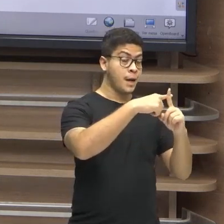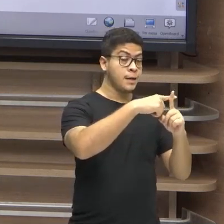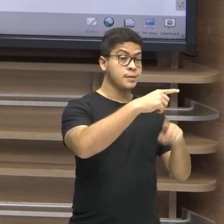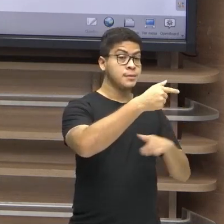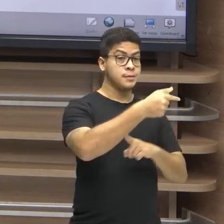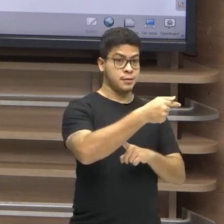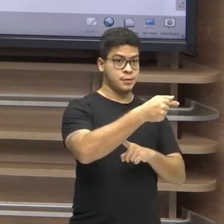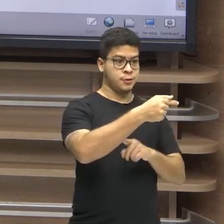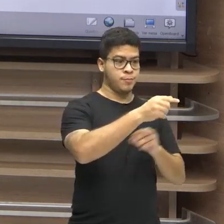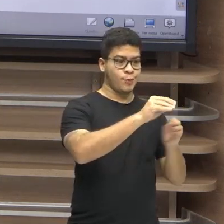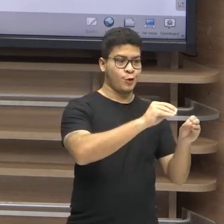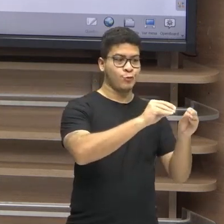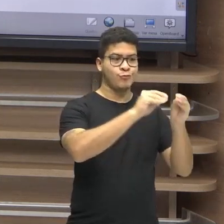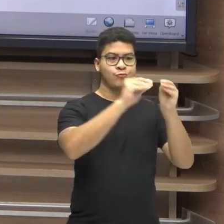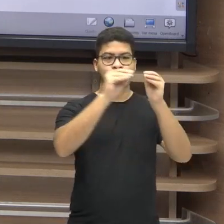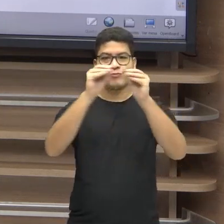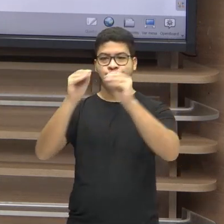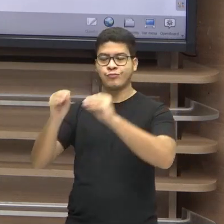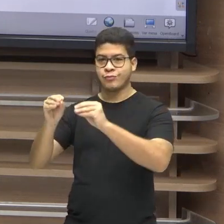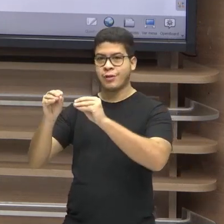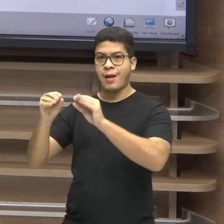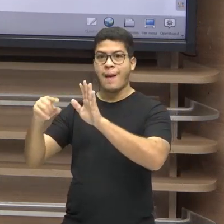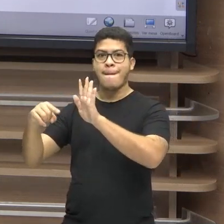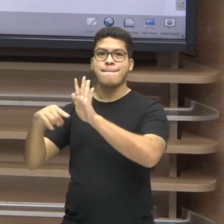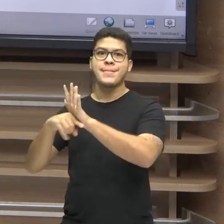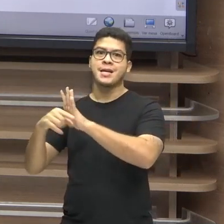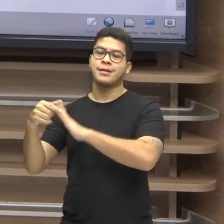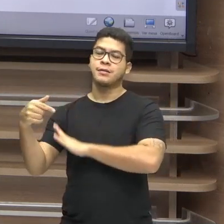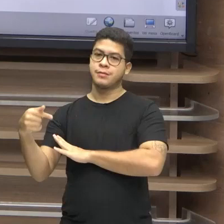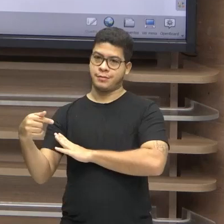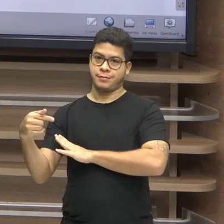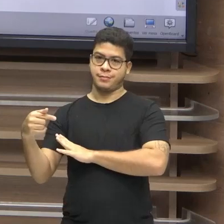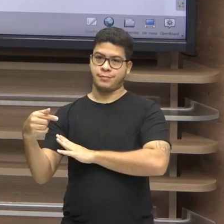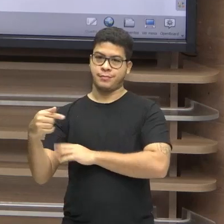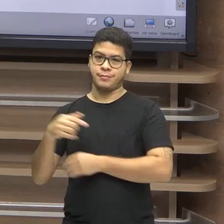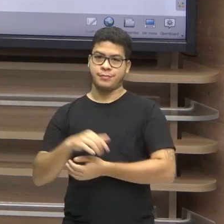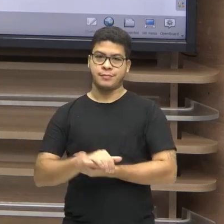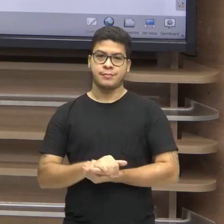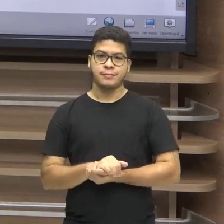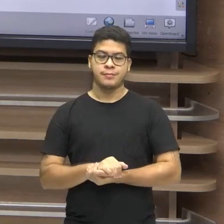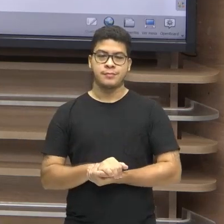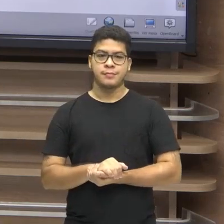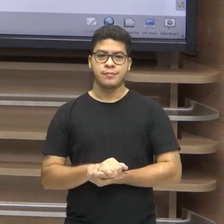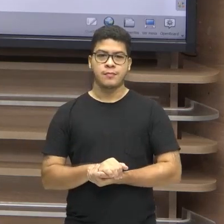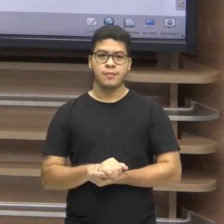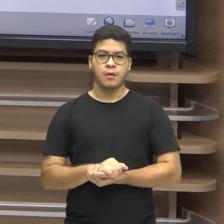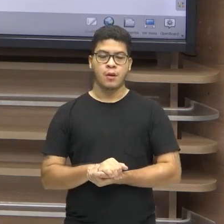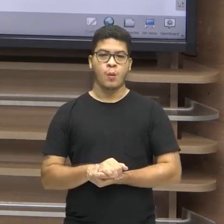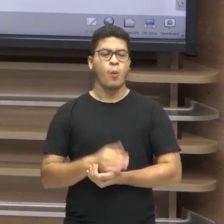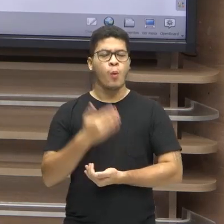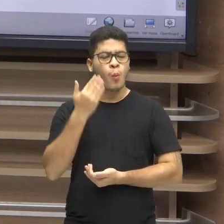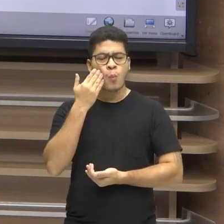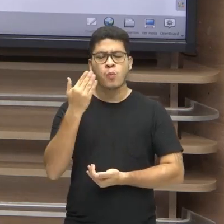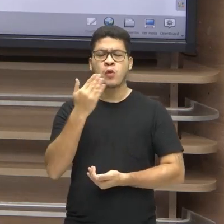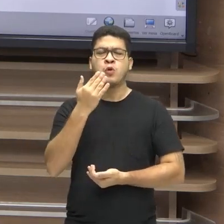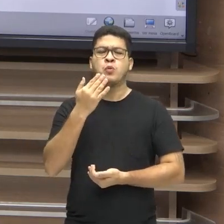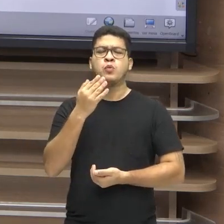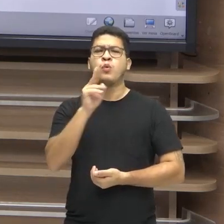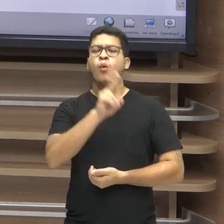tá bom? Falando uma linguagem bem clara, não estou usando aqui matemática para dificultar, não. Tá falando uma